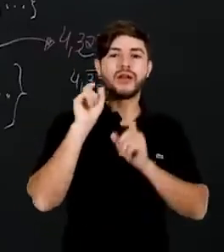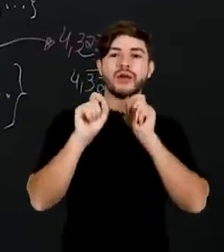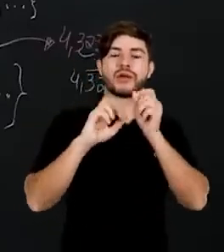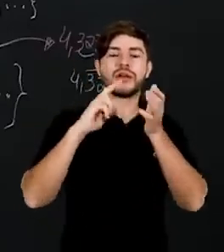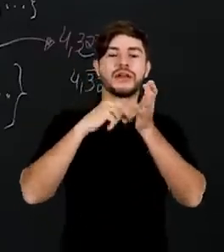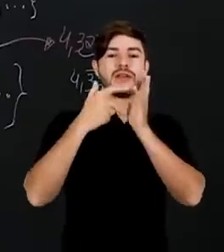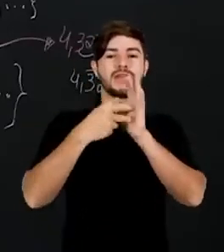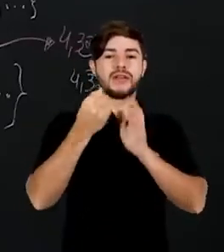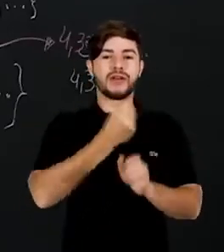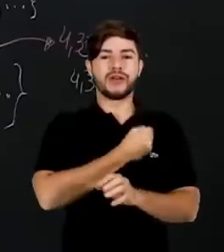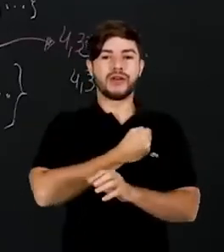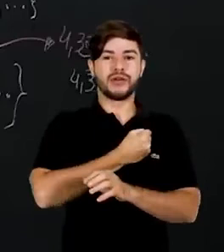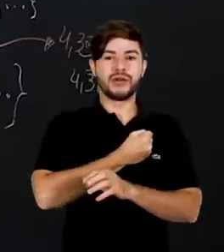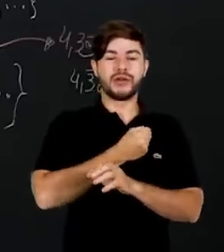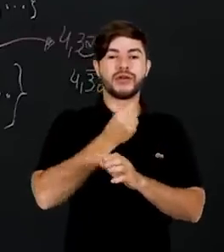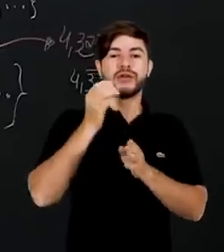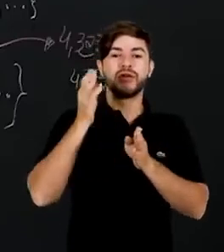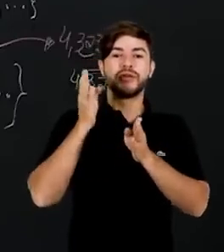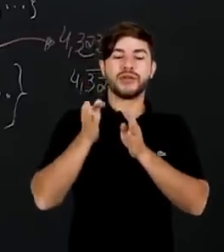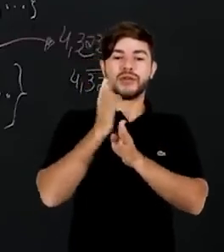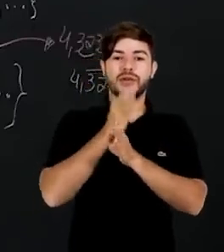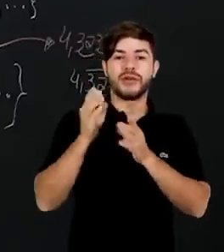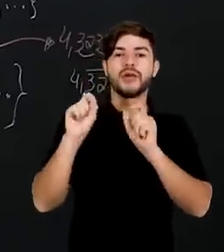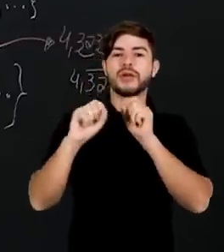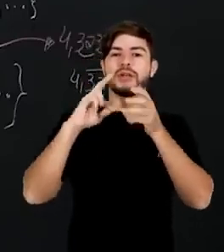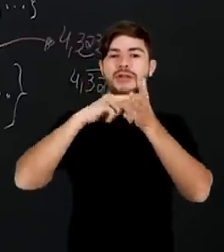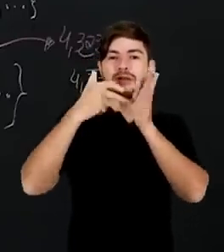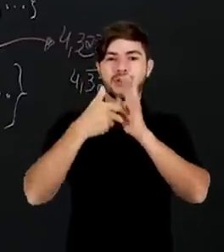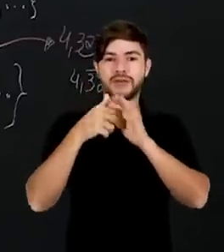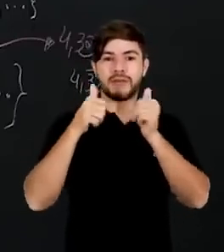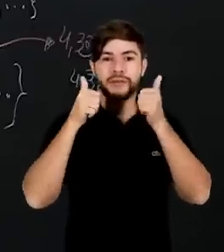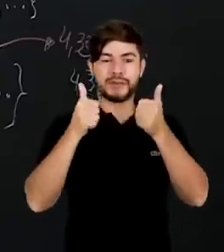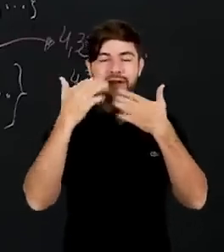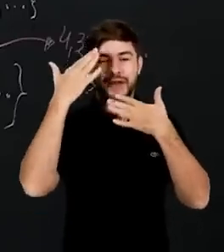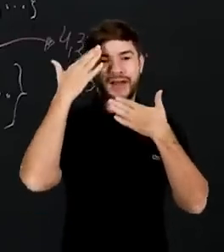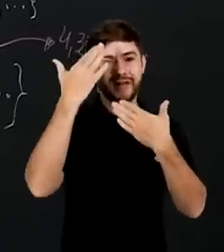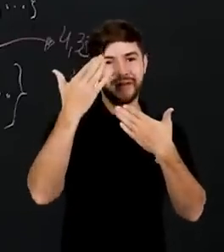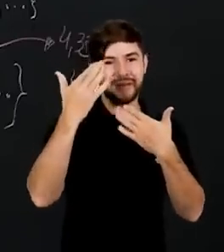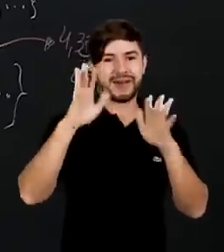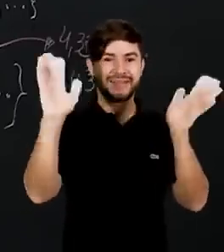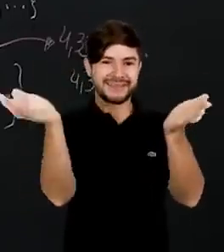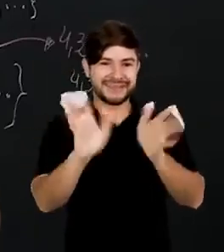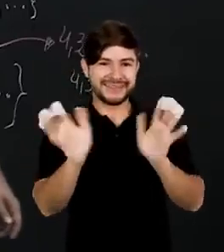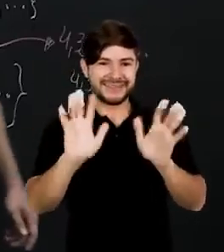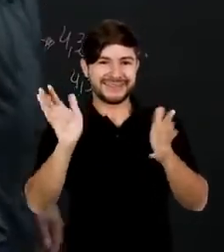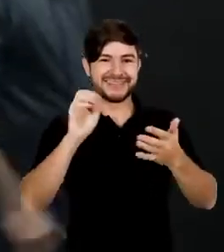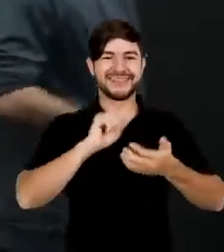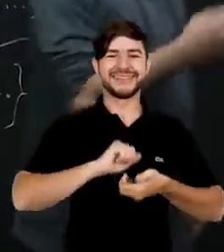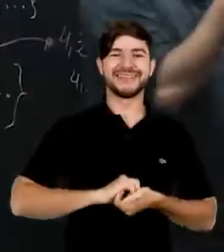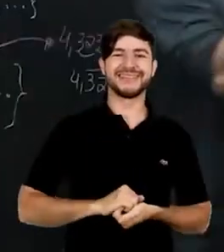números reais e qual é a sua classificação. Então, muito obrigado e tchau.